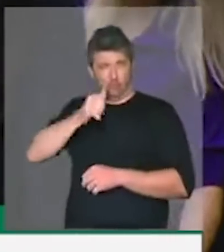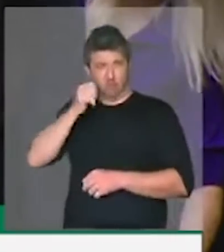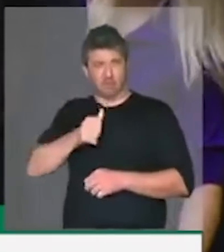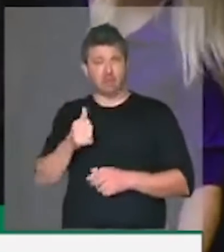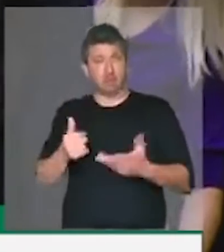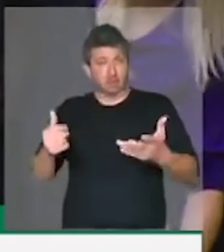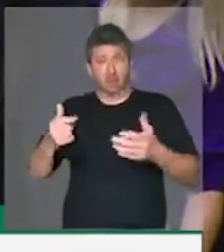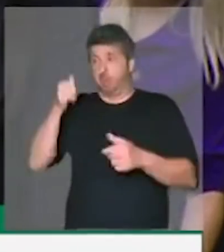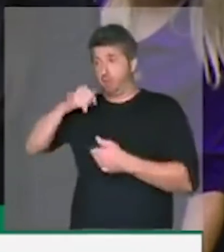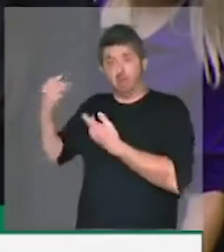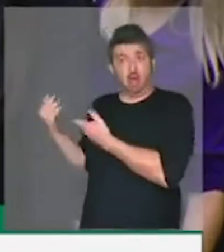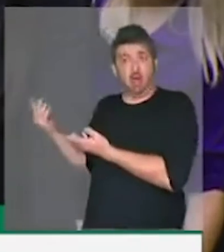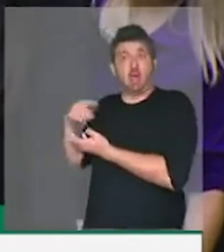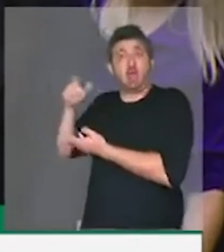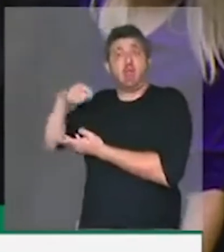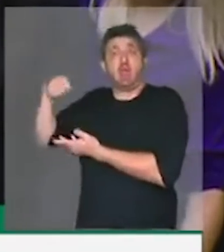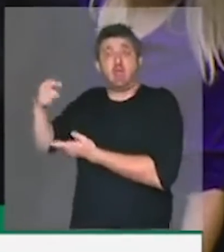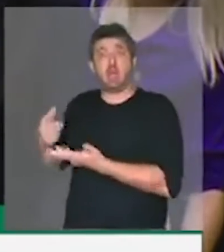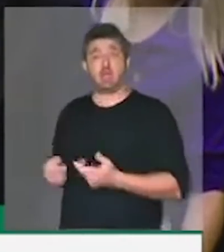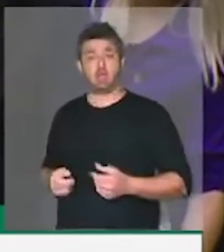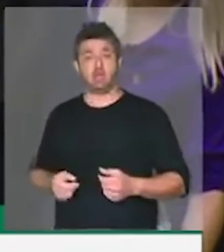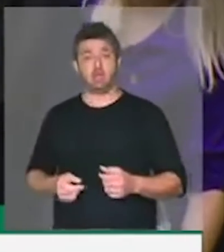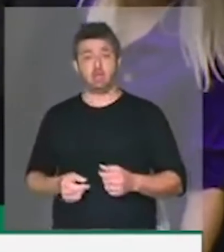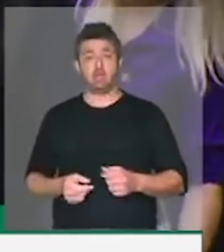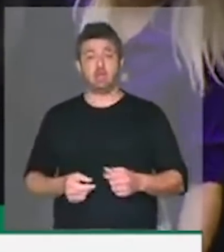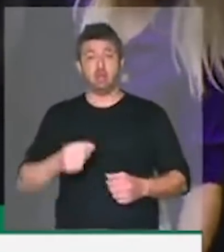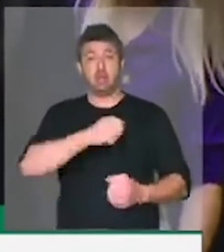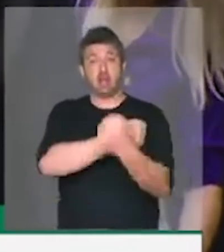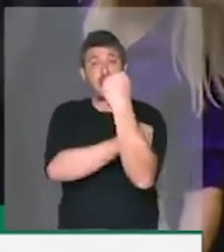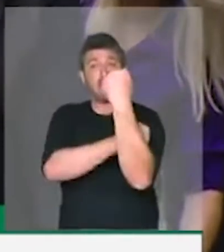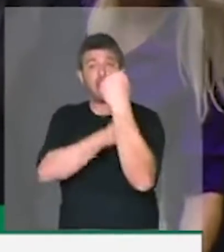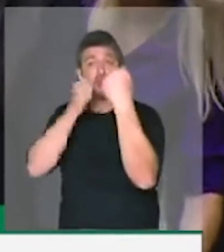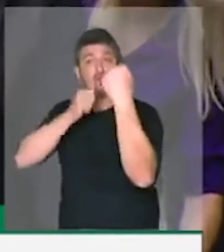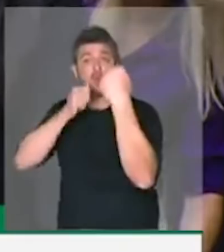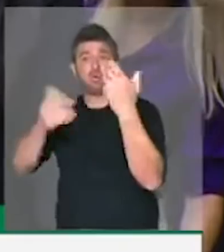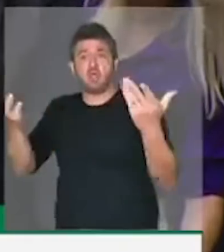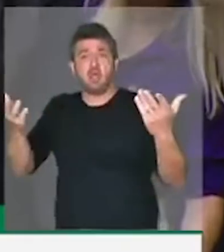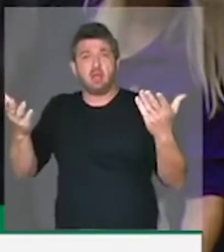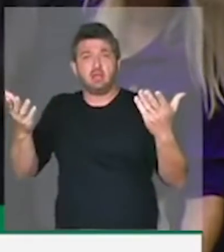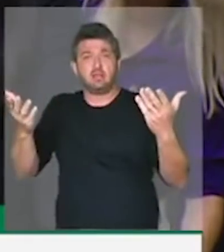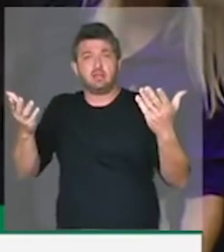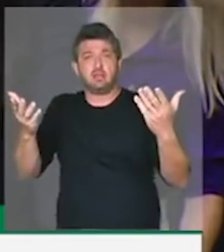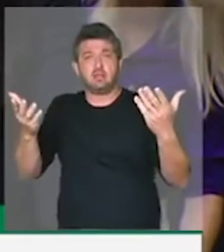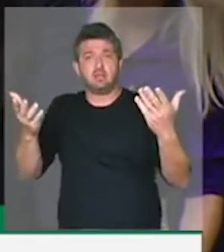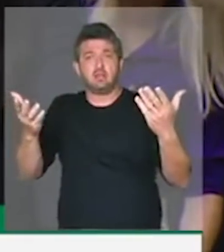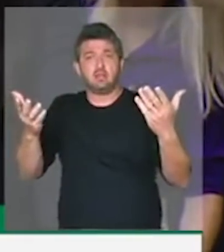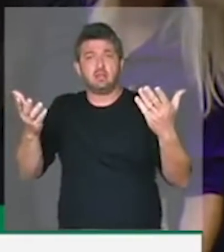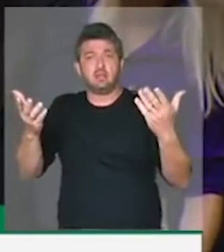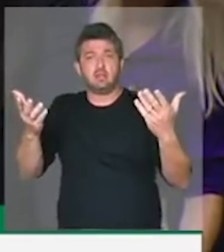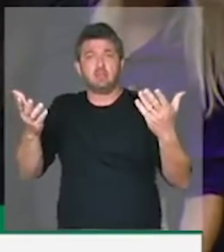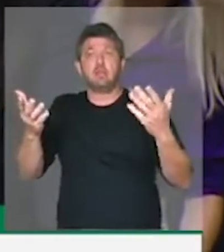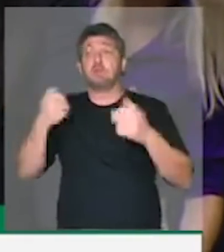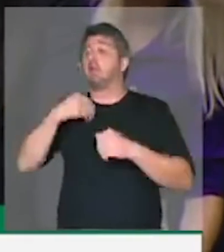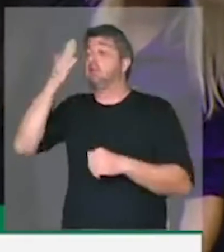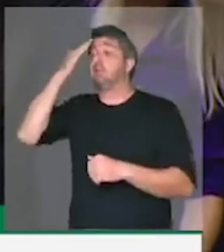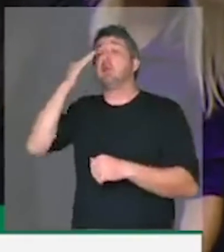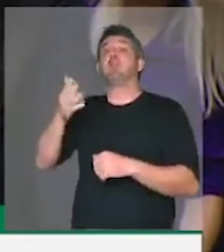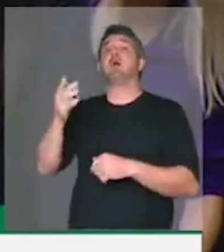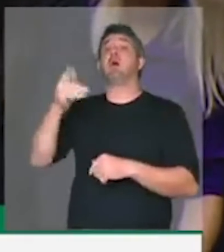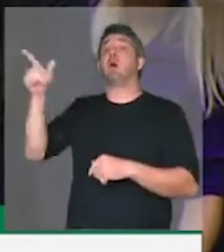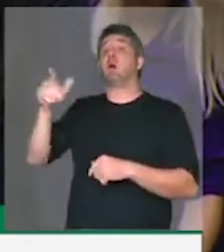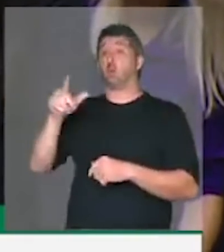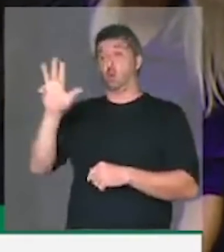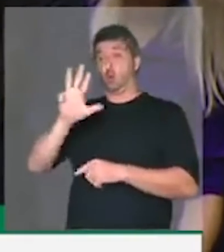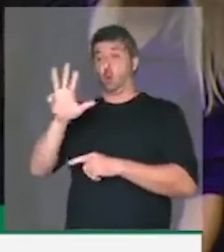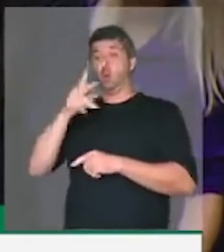já. Uma banana, em nome de todas as mulheres, uma banana em torno de todas as mulheres, tá? Eu queria saber em que elas estavam quando o Lula falou